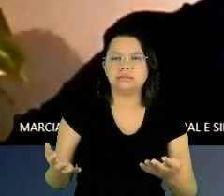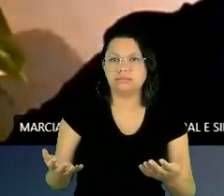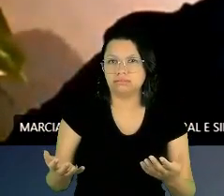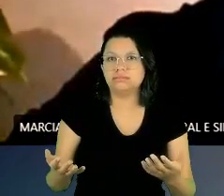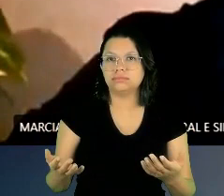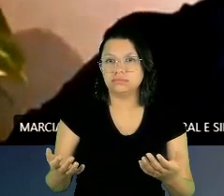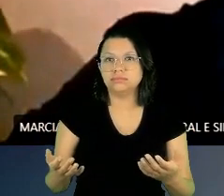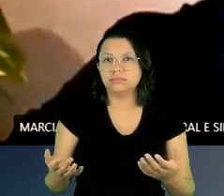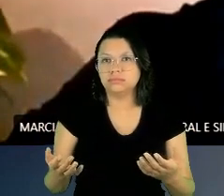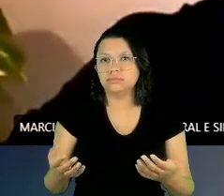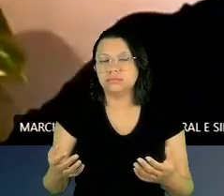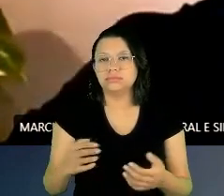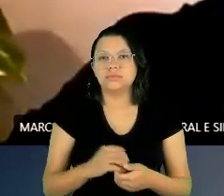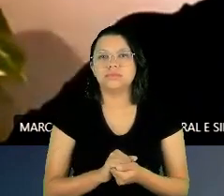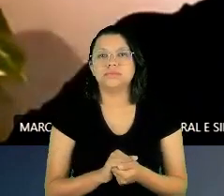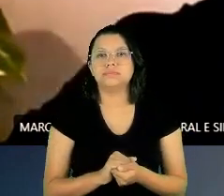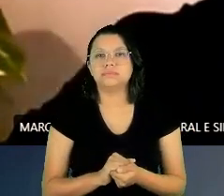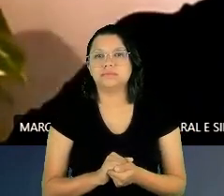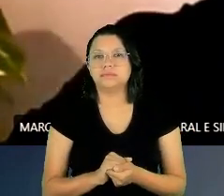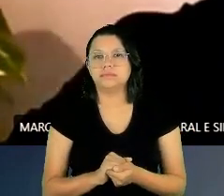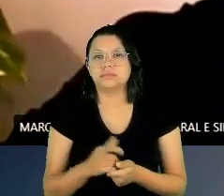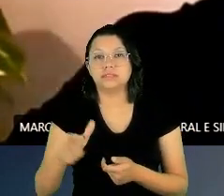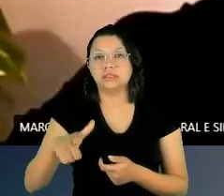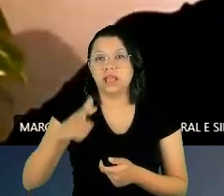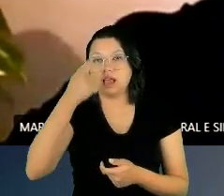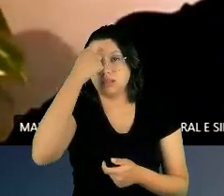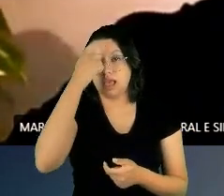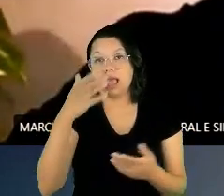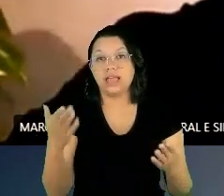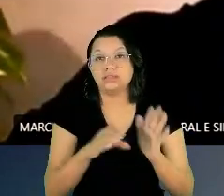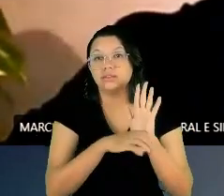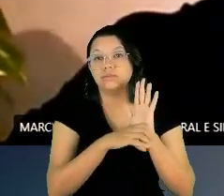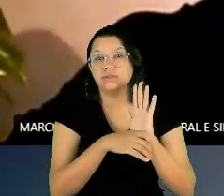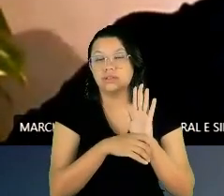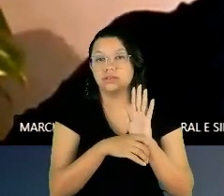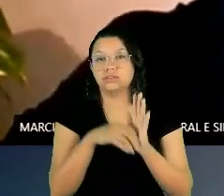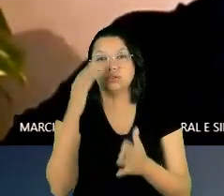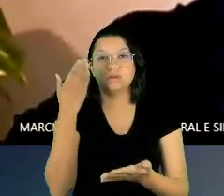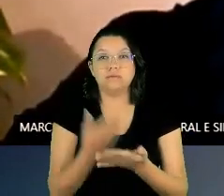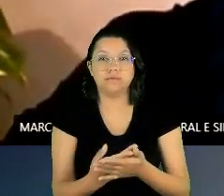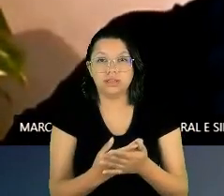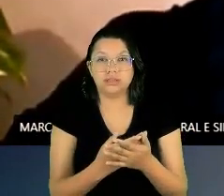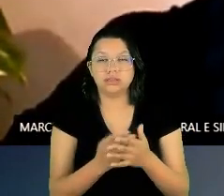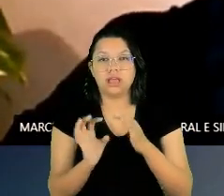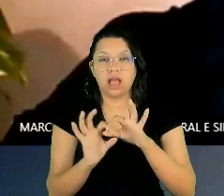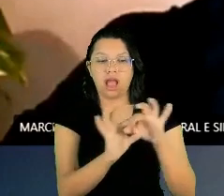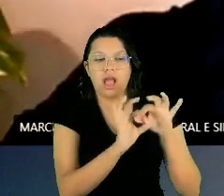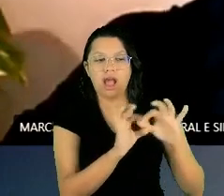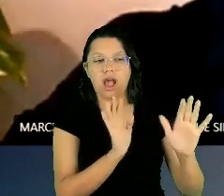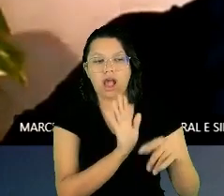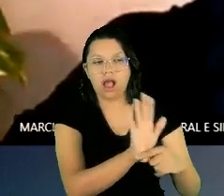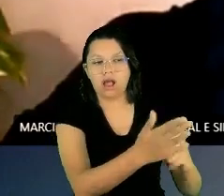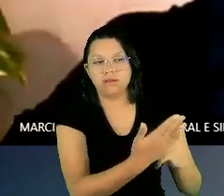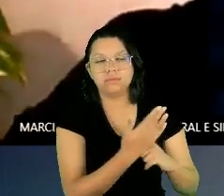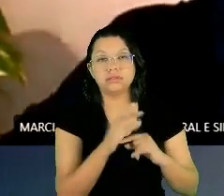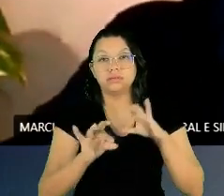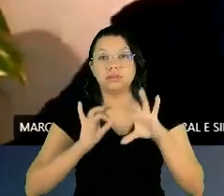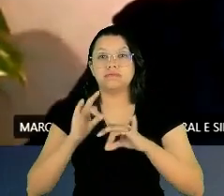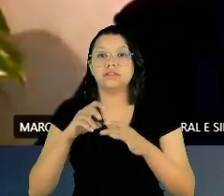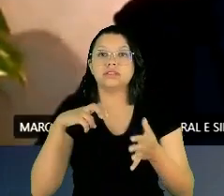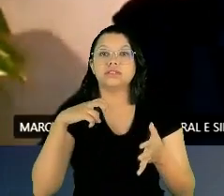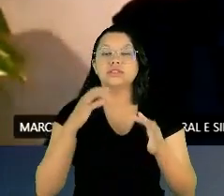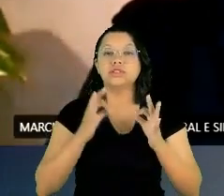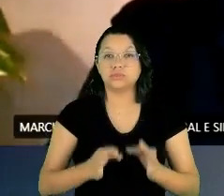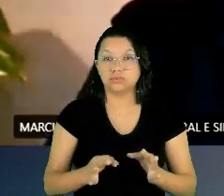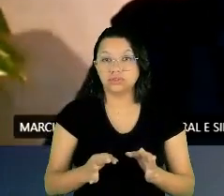forma como a gente se comporta tão irracionalmente. E aí esses conceitos de confiança, cooperação, reciprocidade, preferência